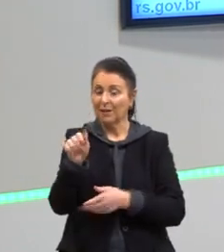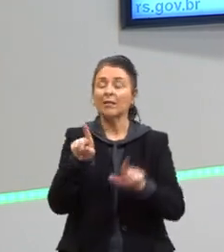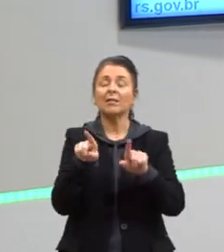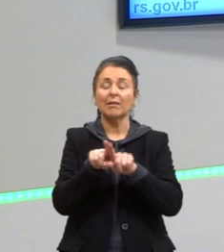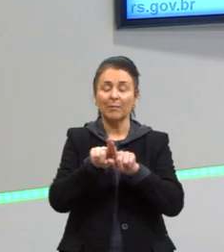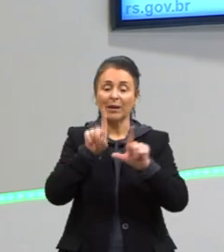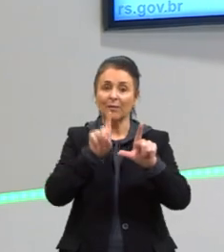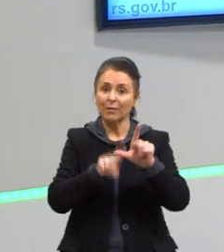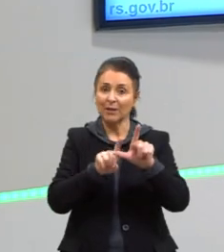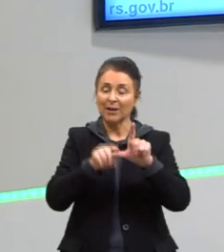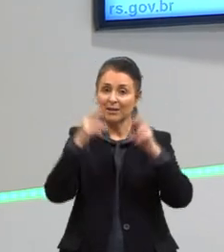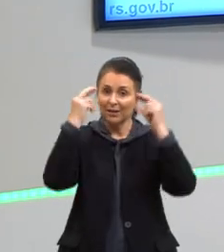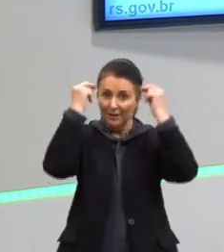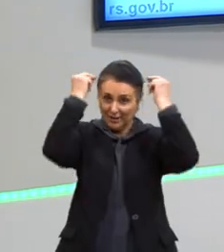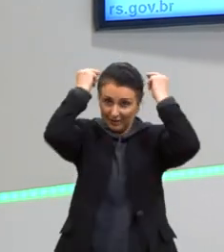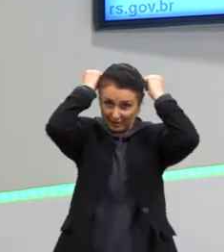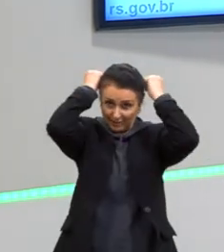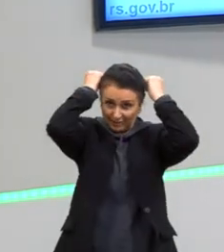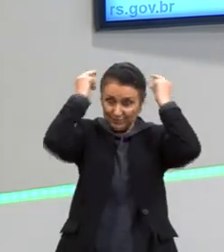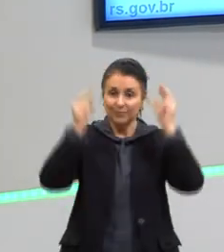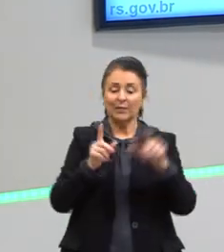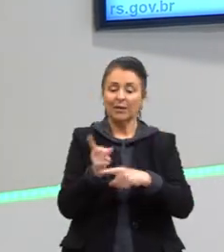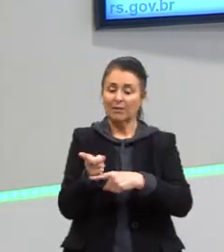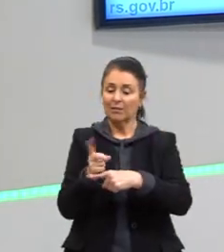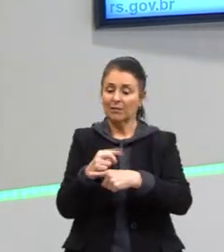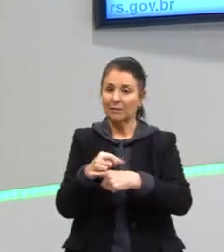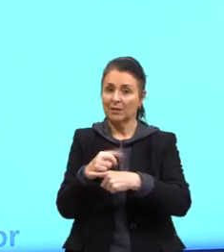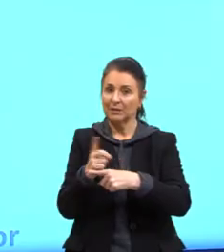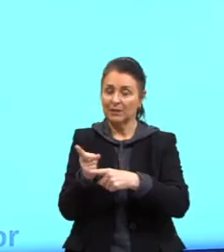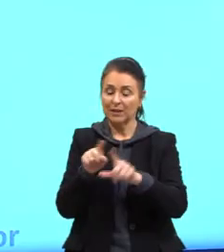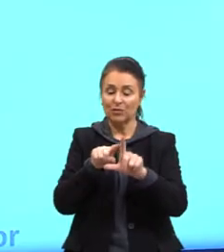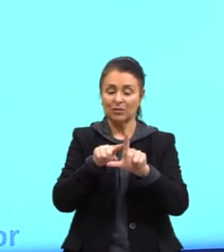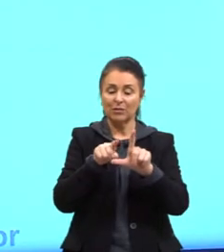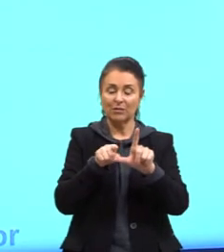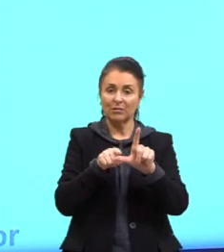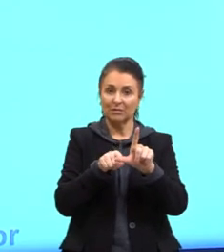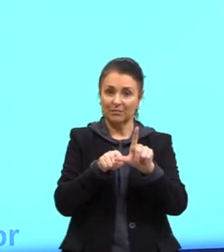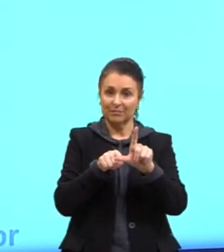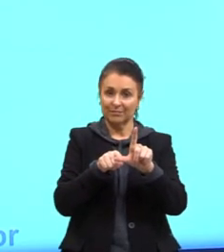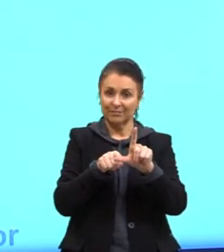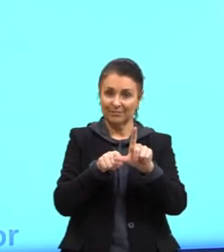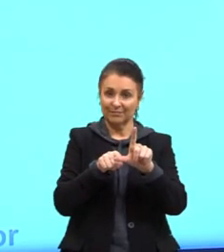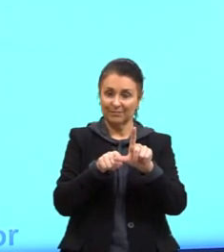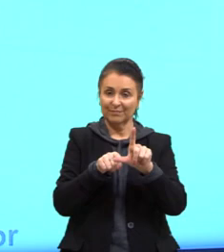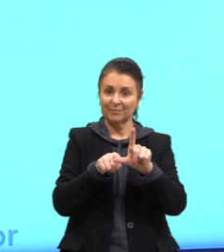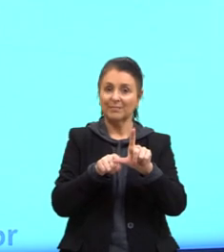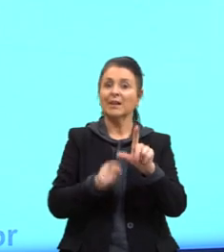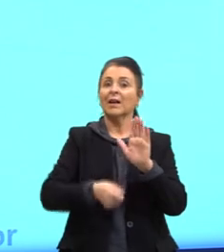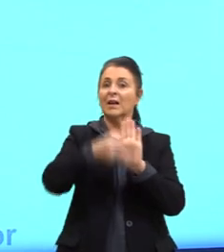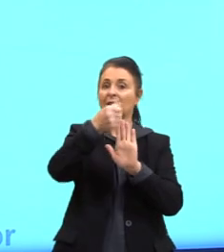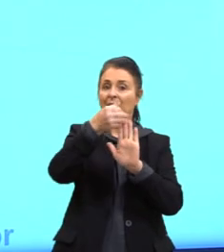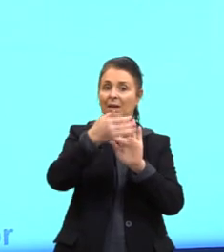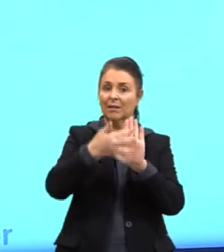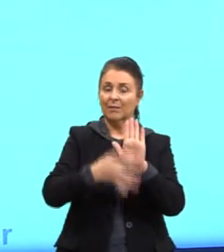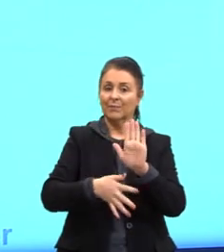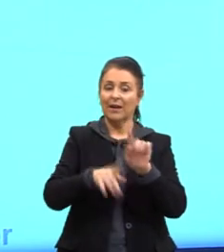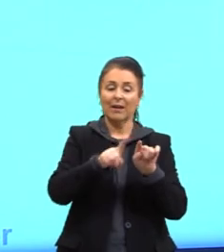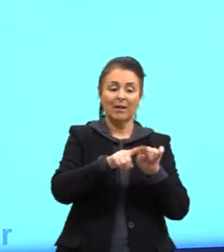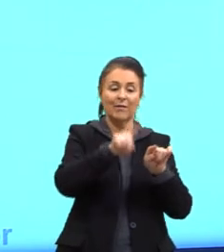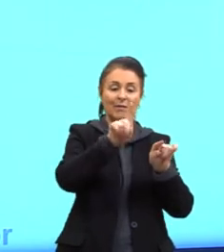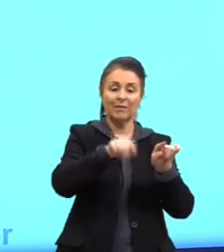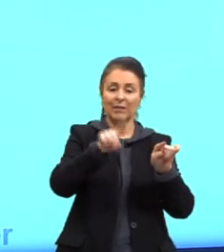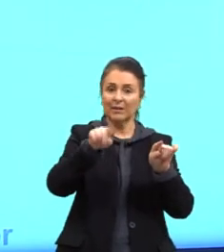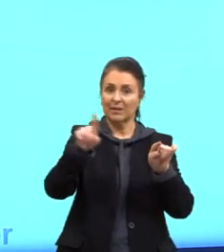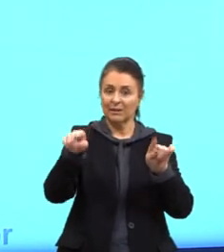grega Ah tá então a velocidade angular é a definição dela é variação